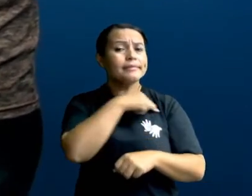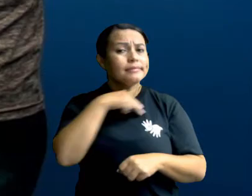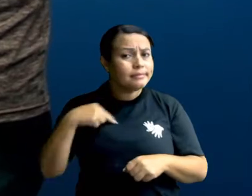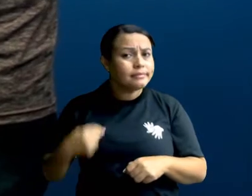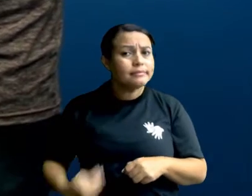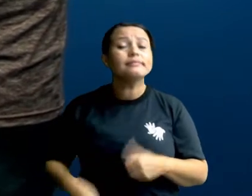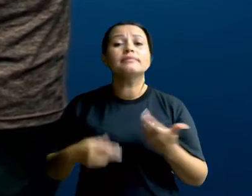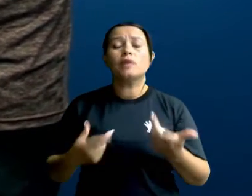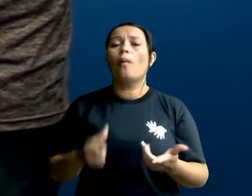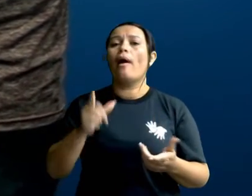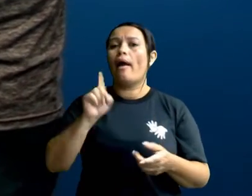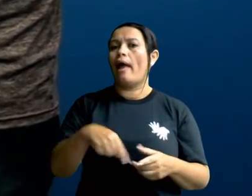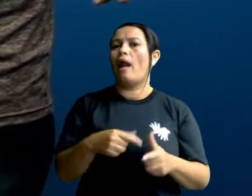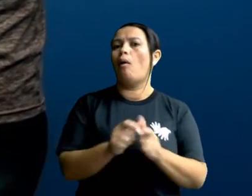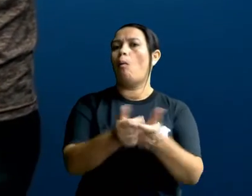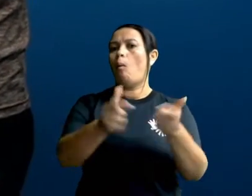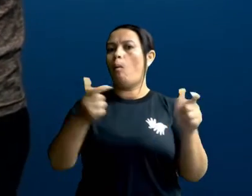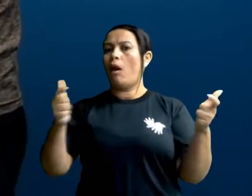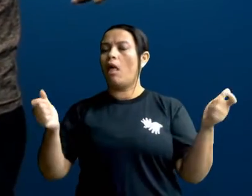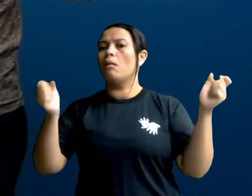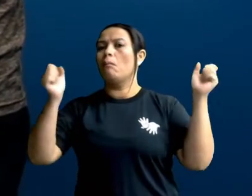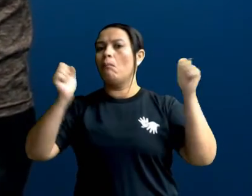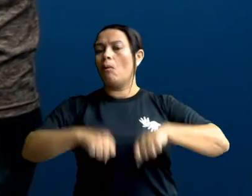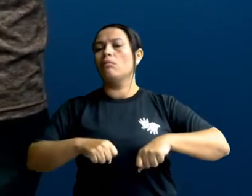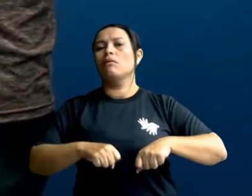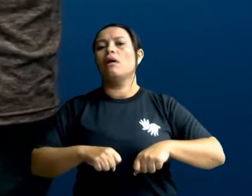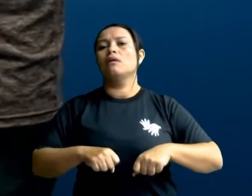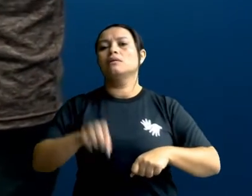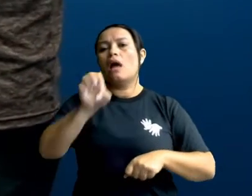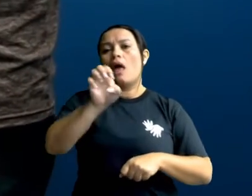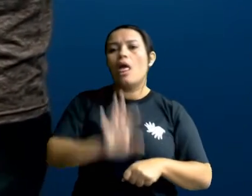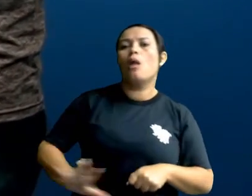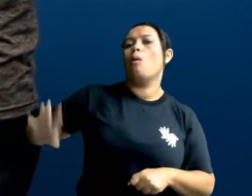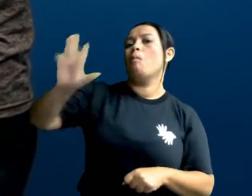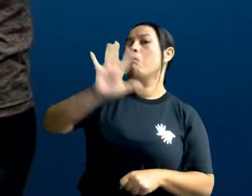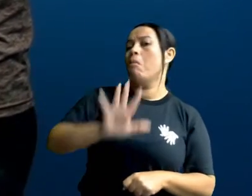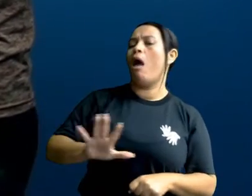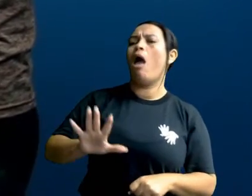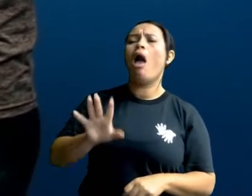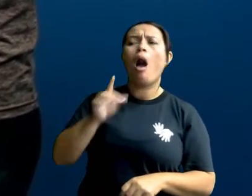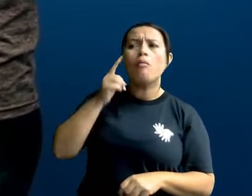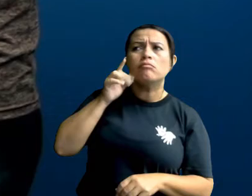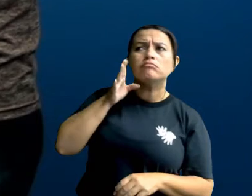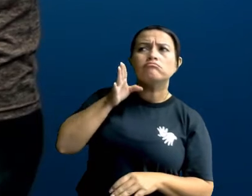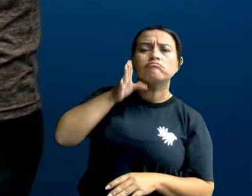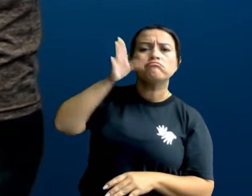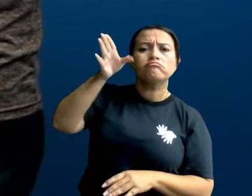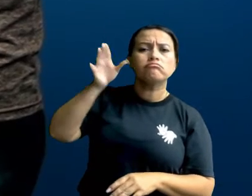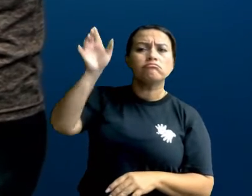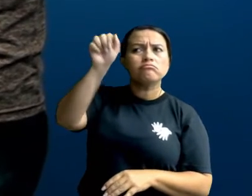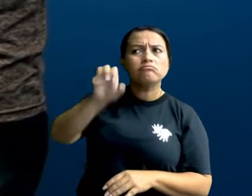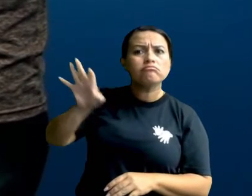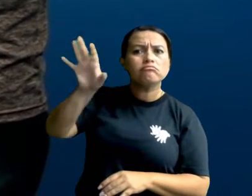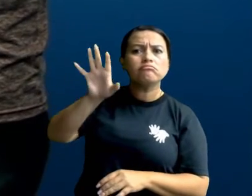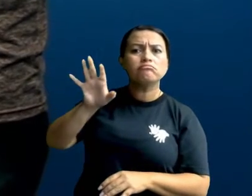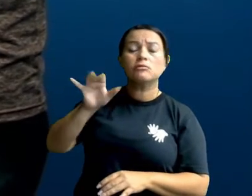uma grande potência europeia, por exemplo, pegava uma região ali na